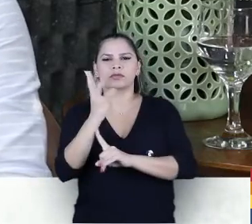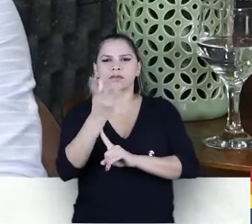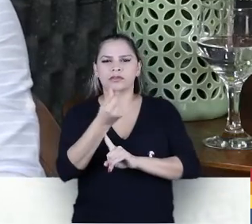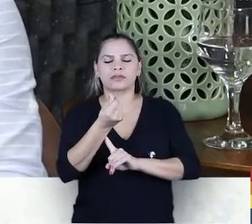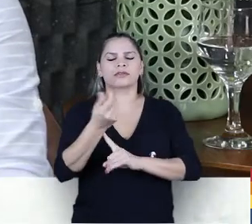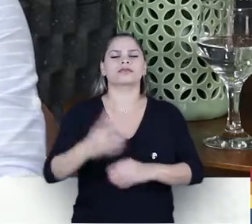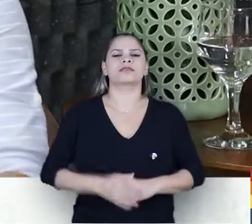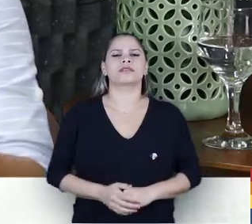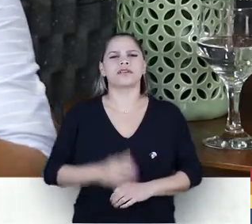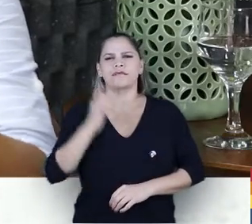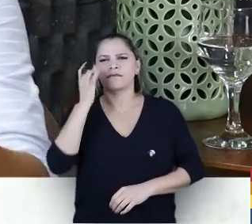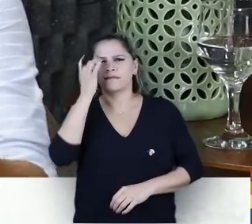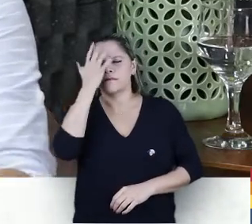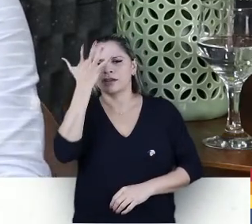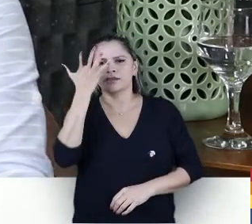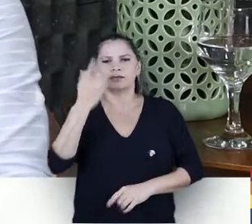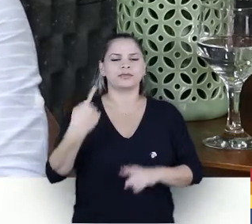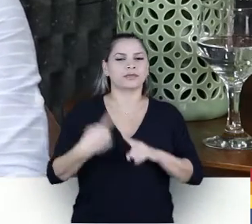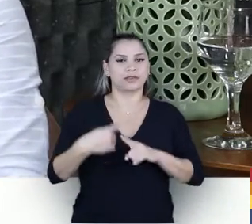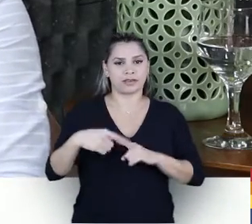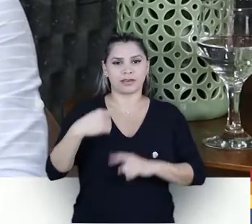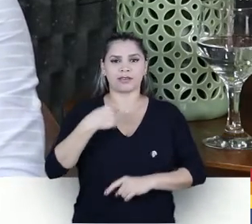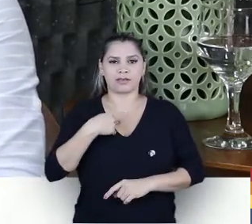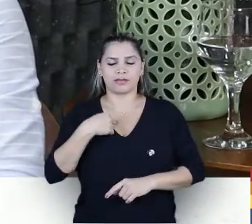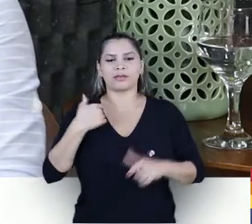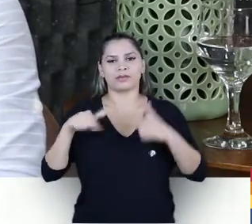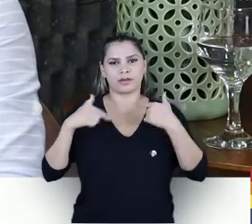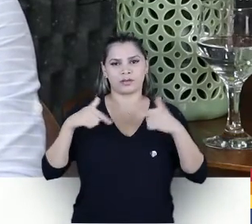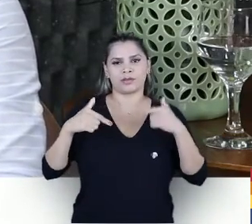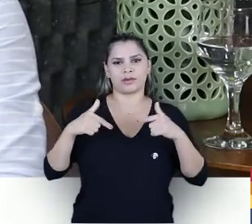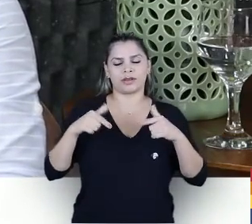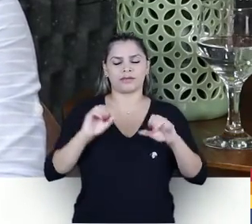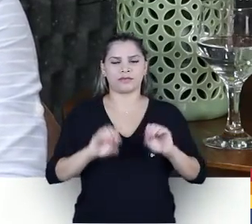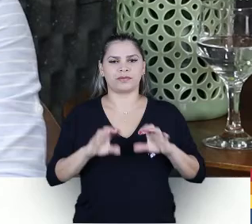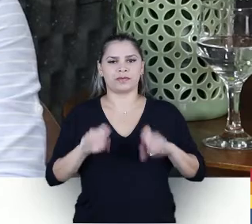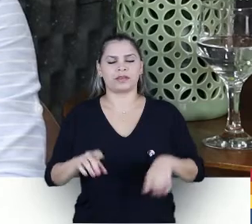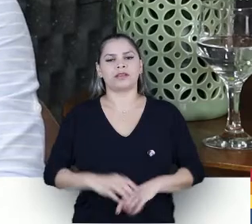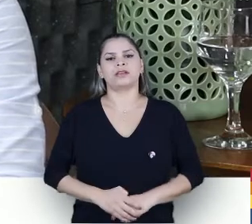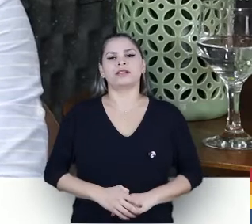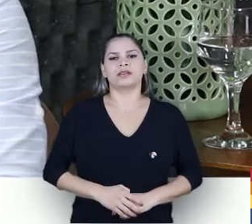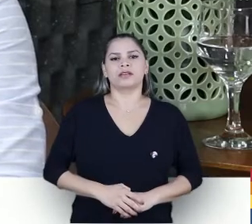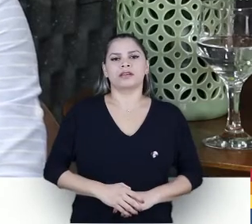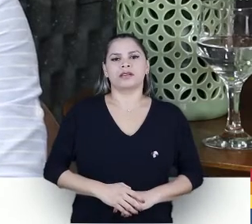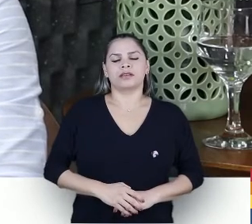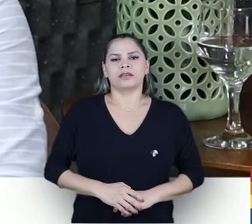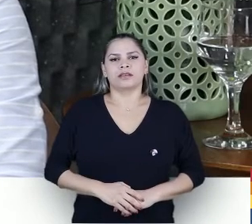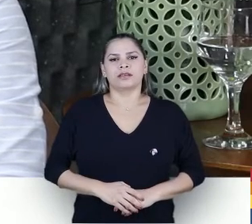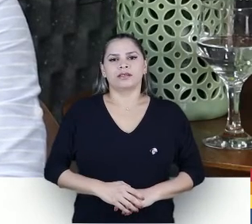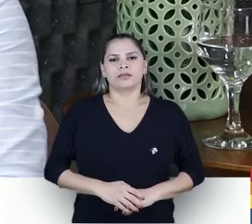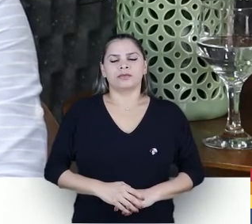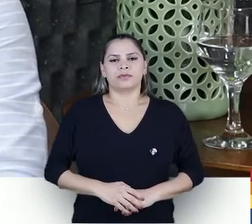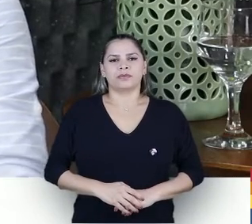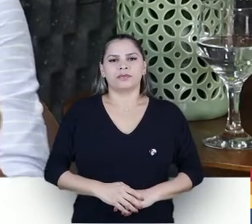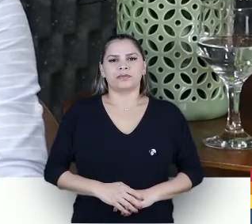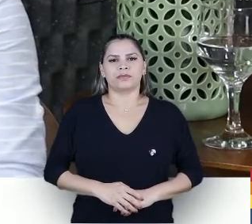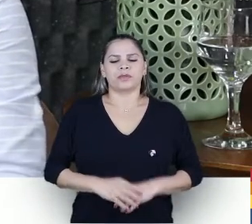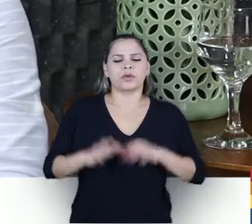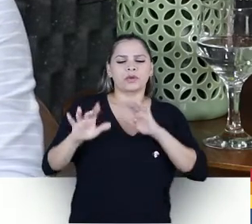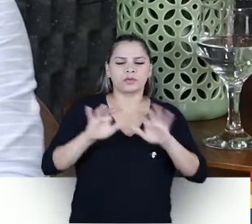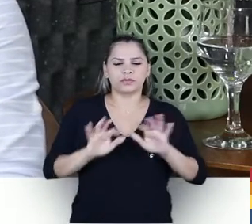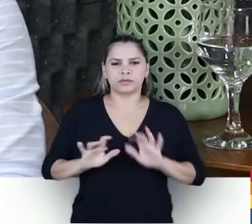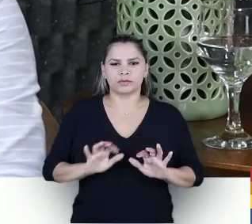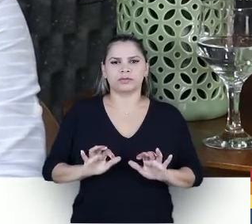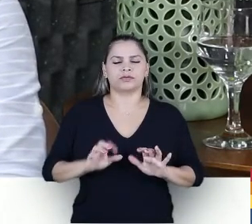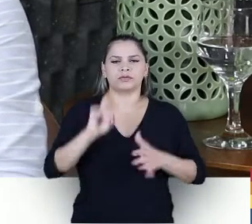do documento, eu estava atuando em sala de aula e implantando nas escolas piloto, nas escolas modelo,